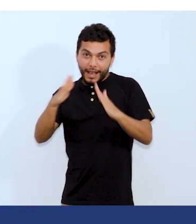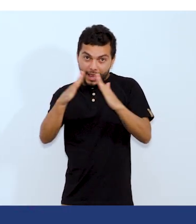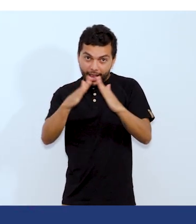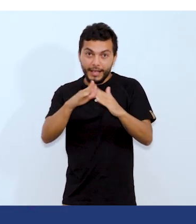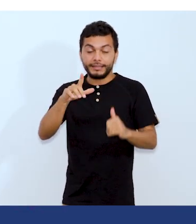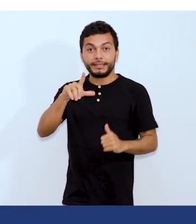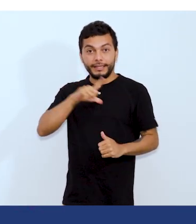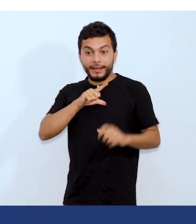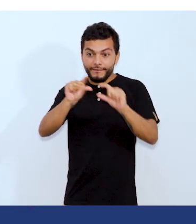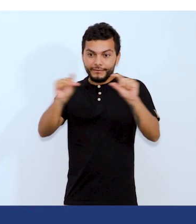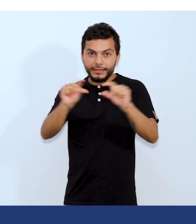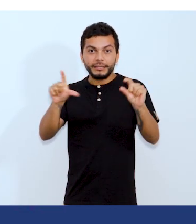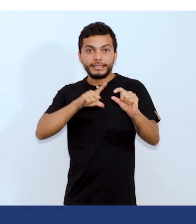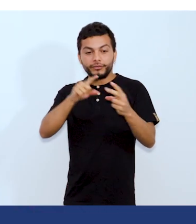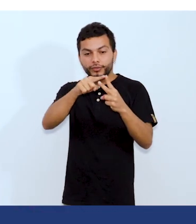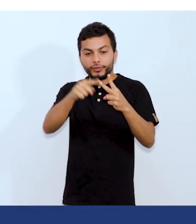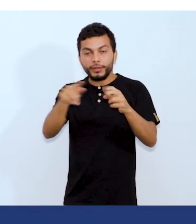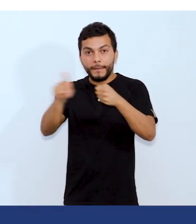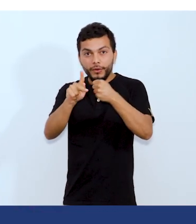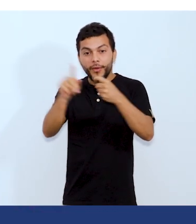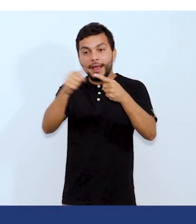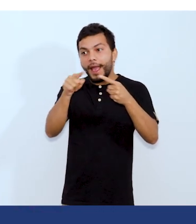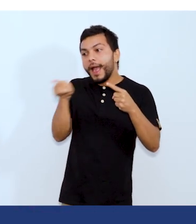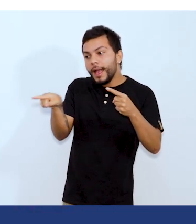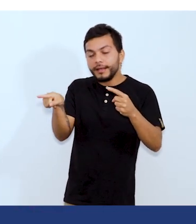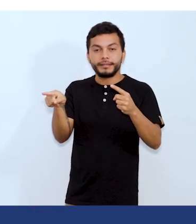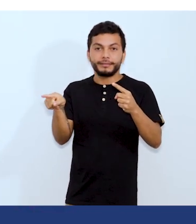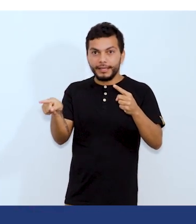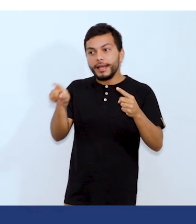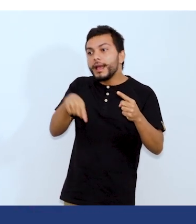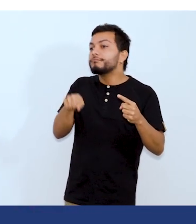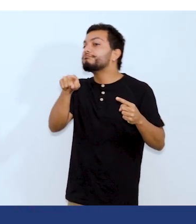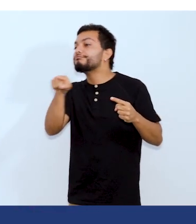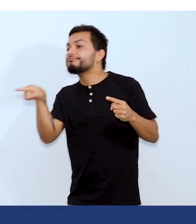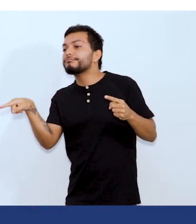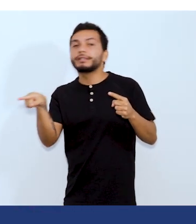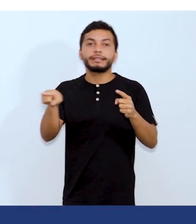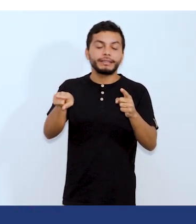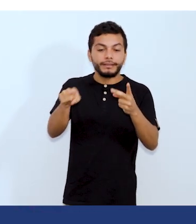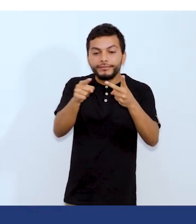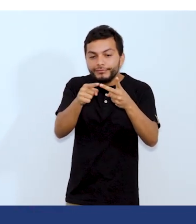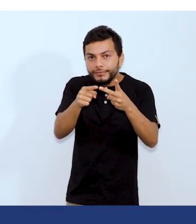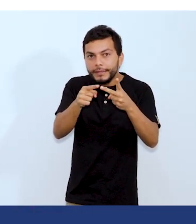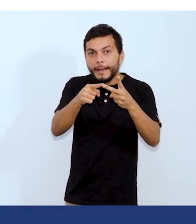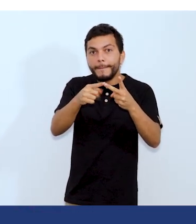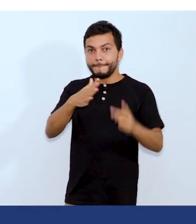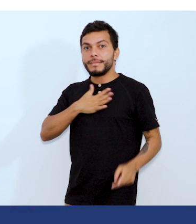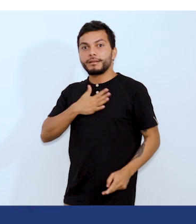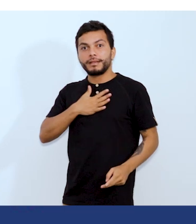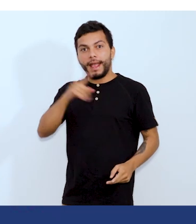vemos 2 pronomes. Essa, o pronome demonstrativo, e minha, que é o